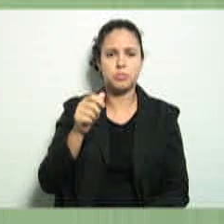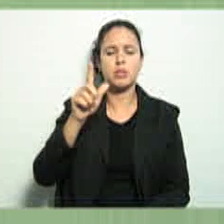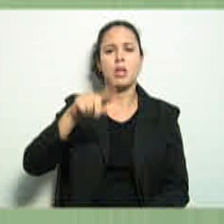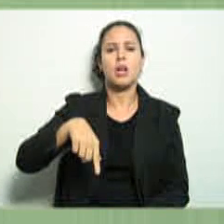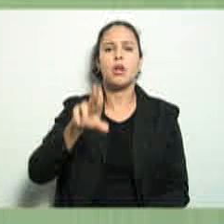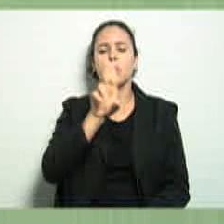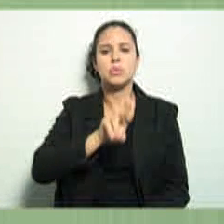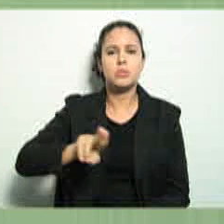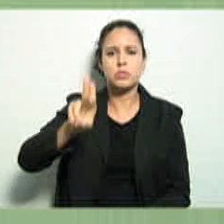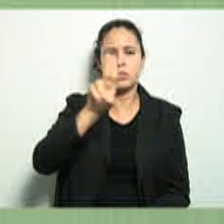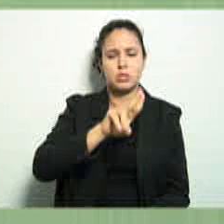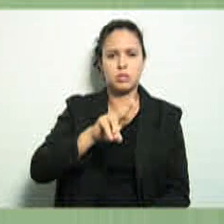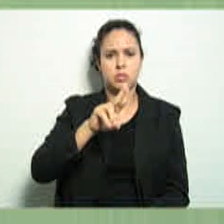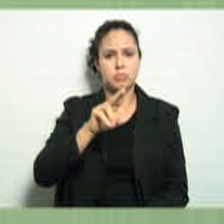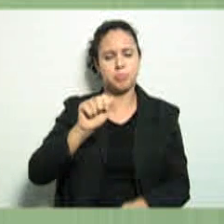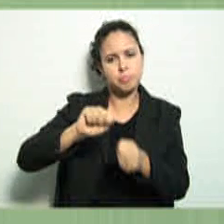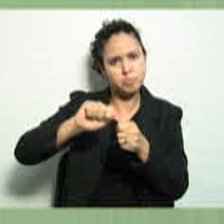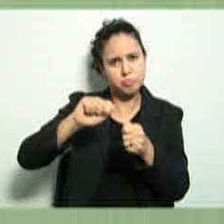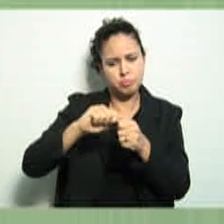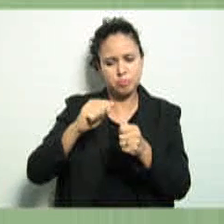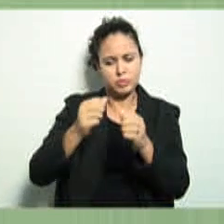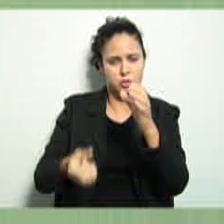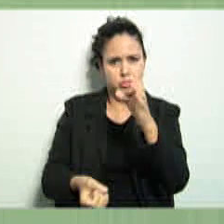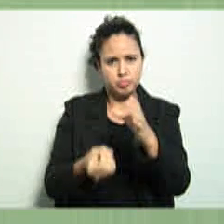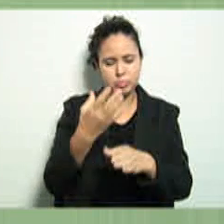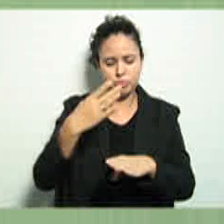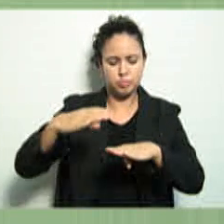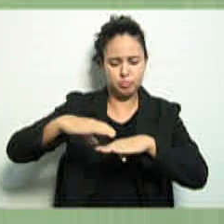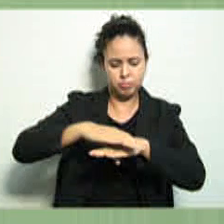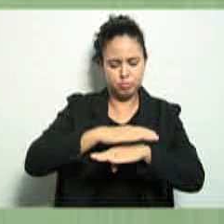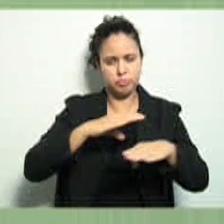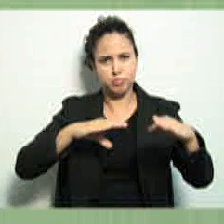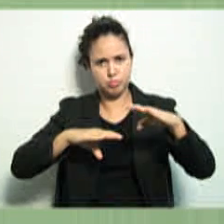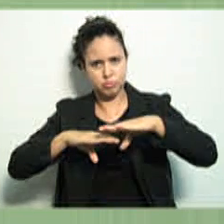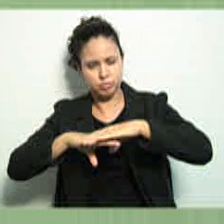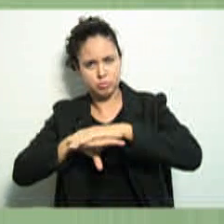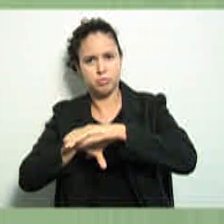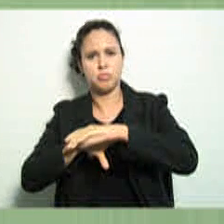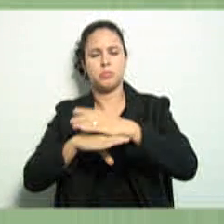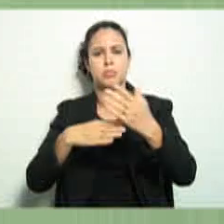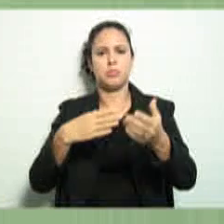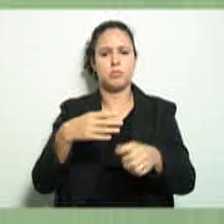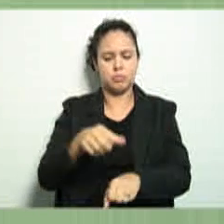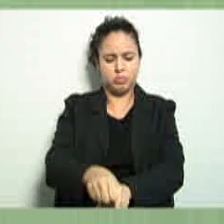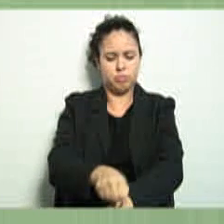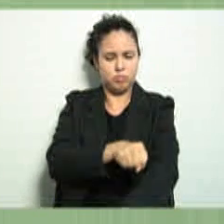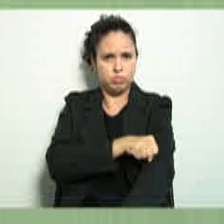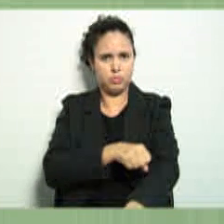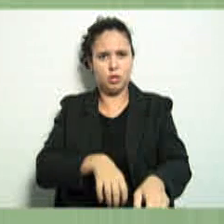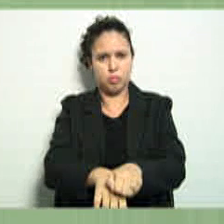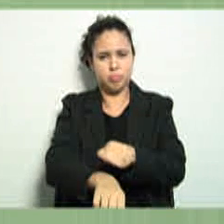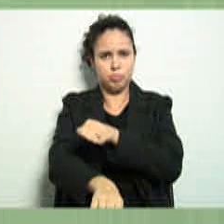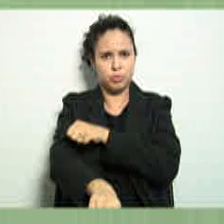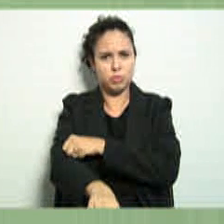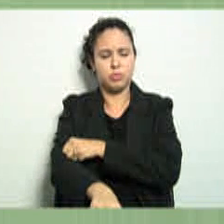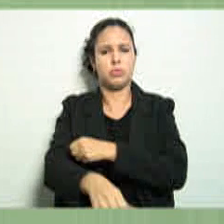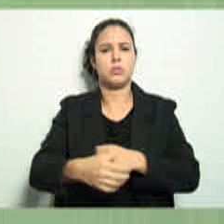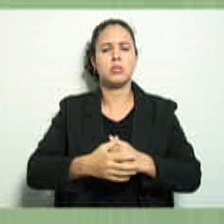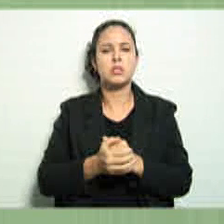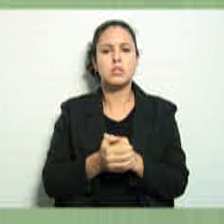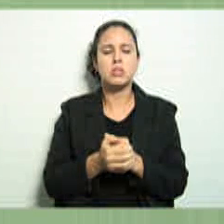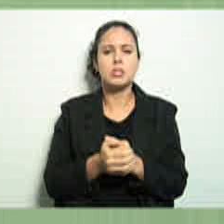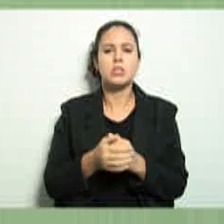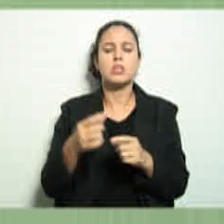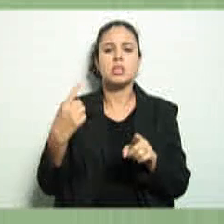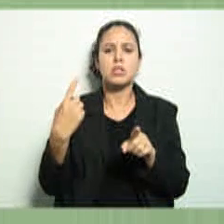de vulcanização desenvolvido por Charles Goodyear, a borracha ganhou novas funções.